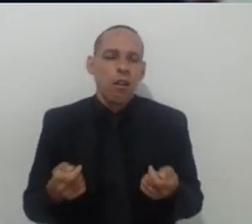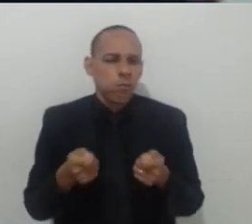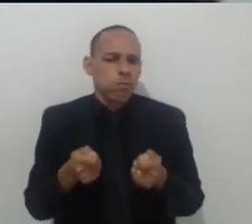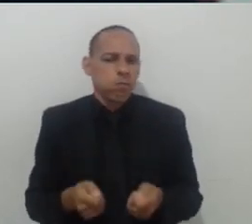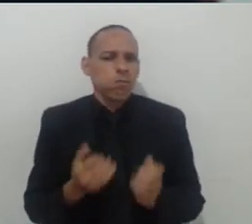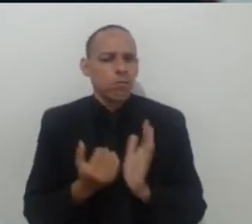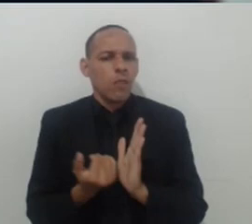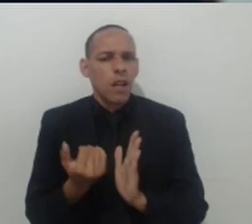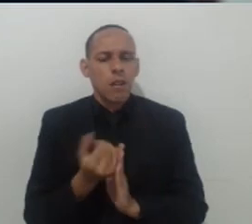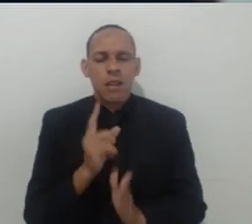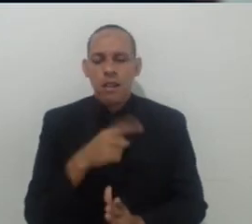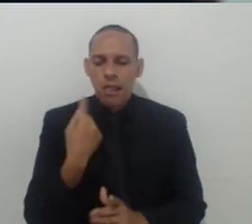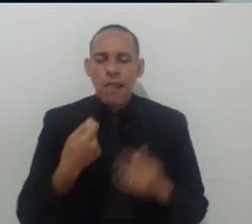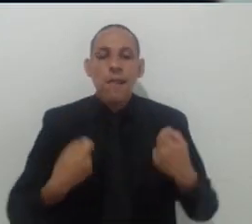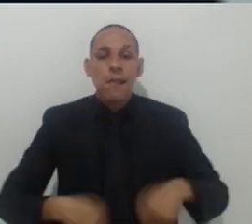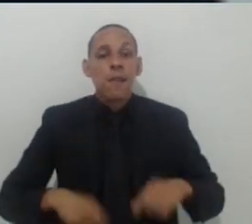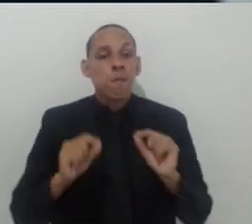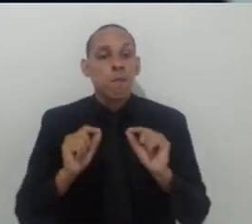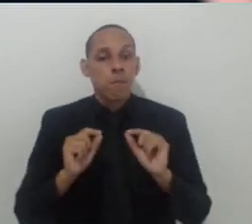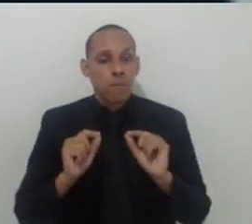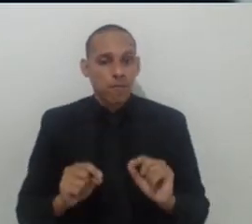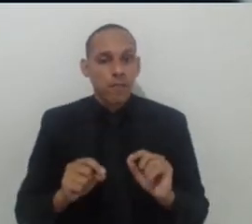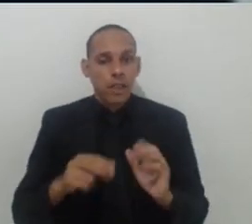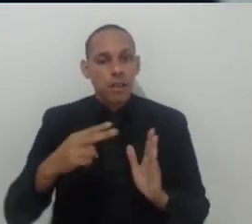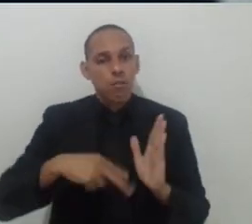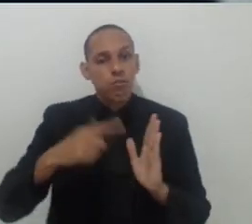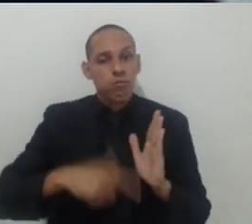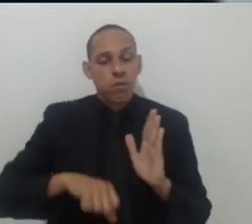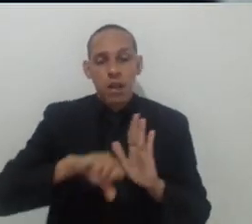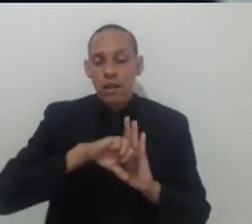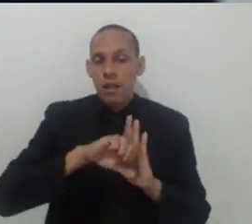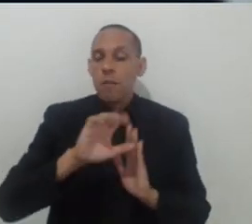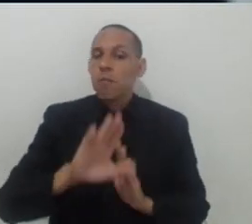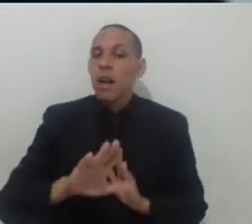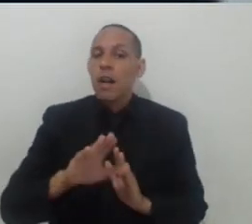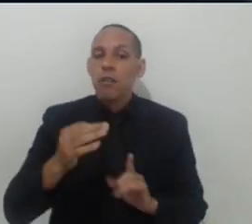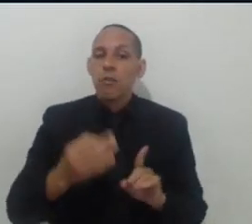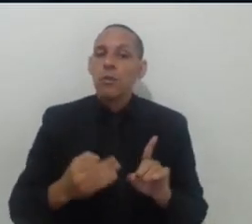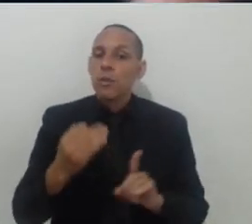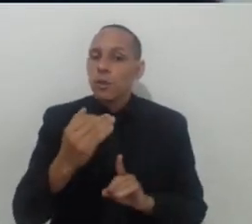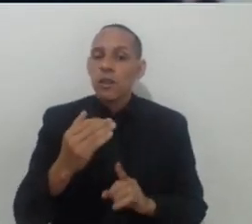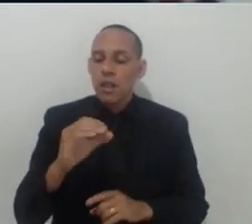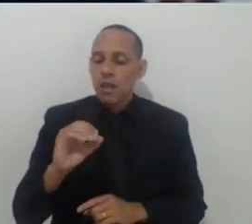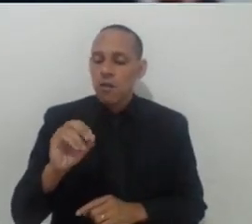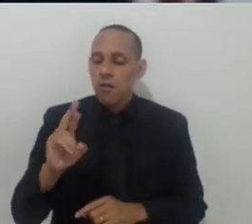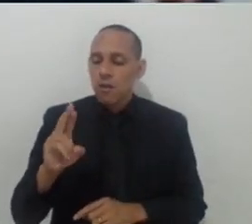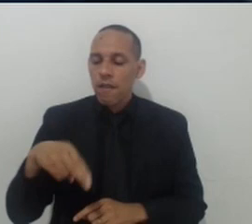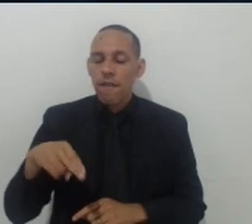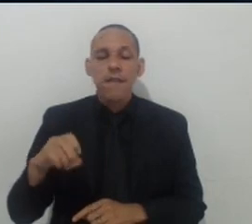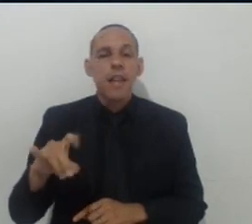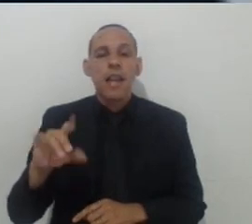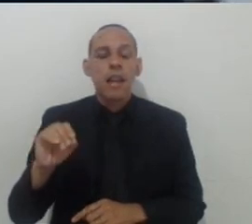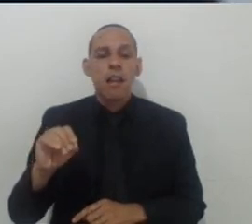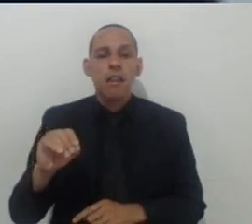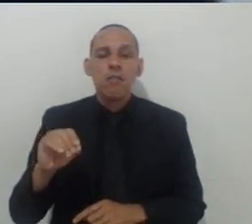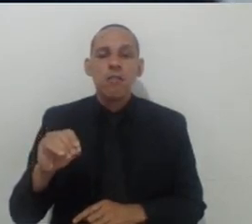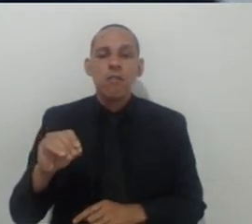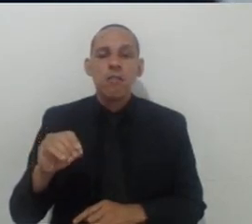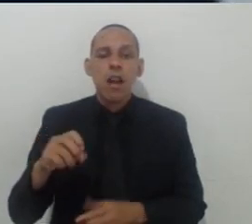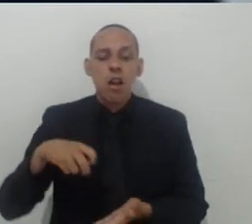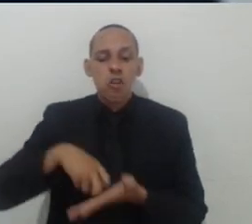deveríamos ser em revisão criminal. Mas aí o desembargador Cornélio veio, diminuiu a pena,